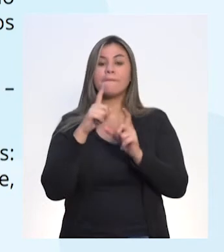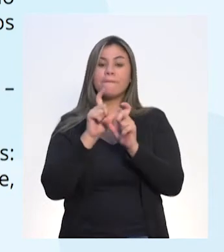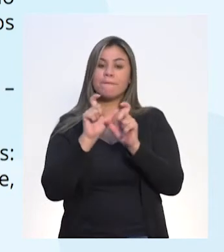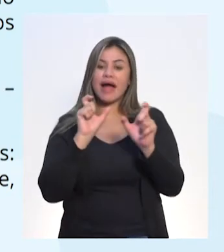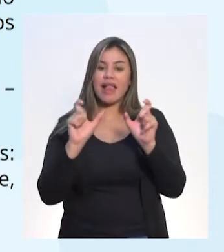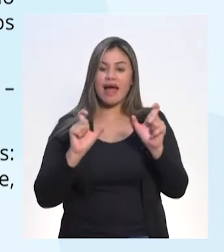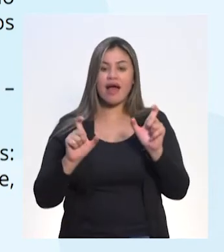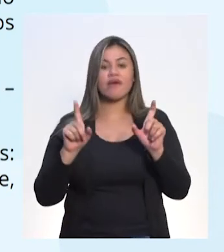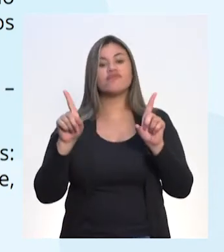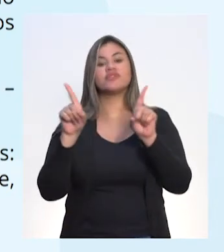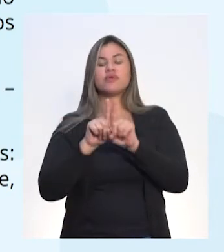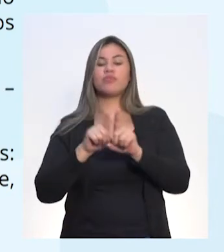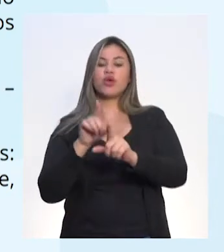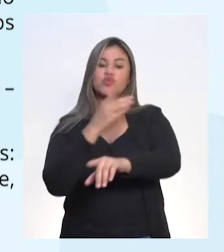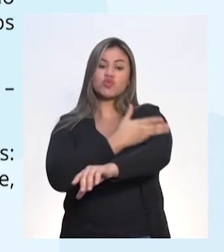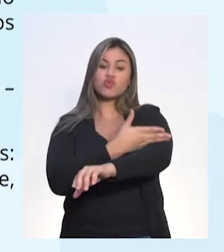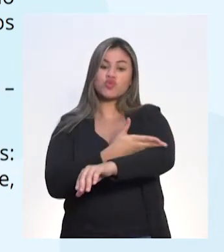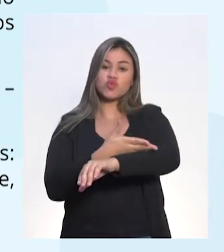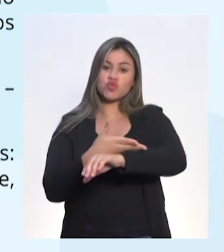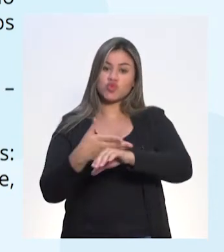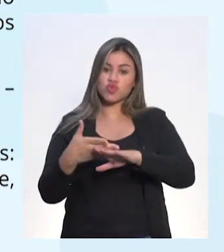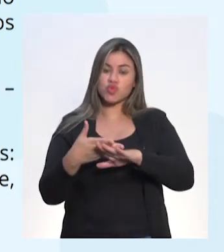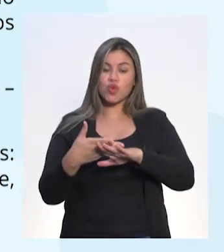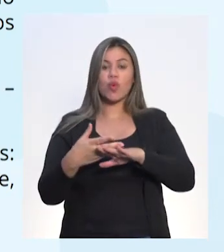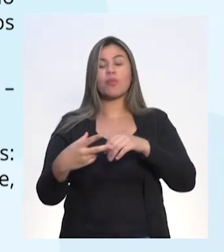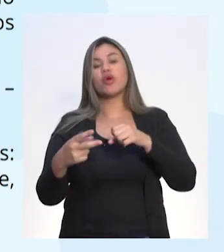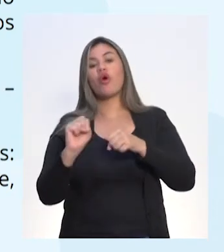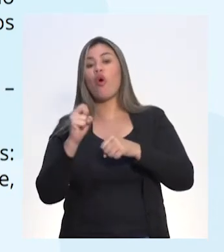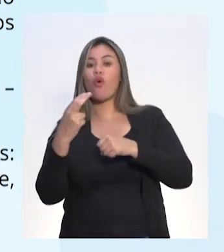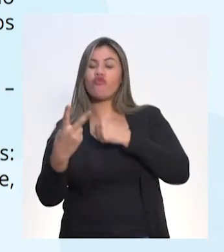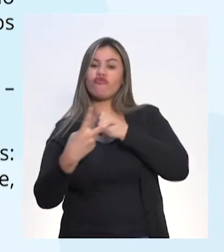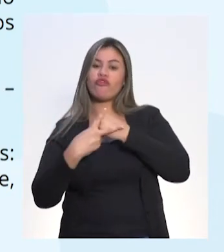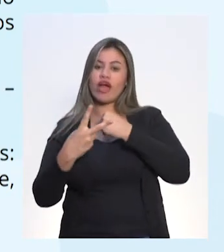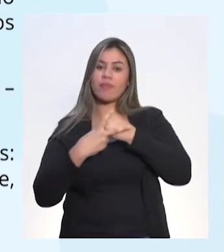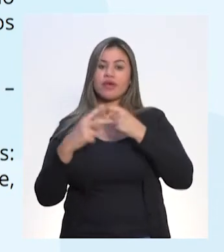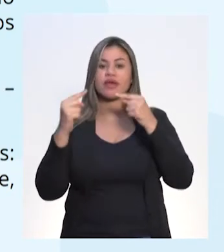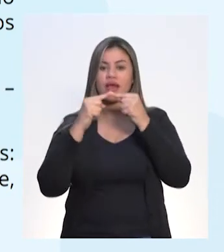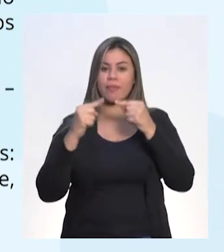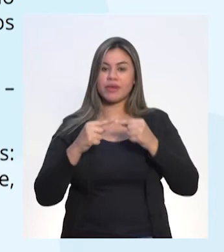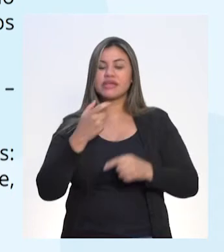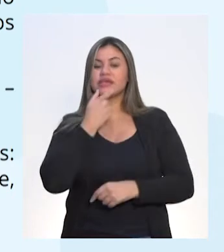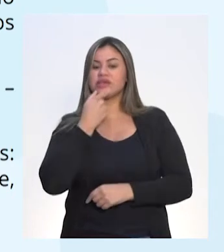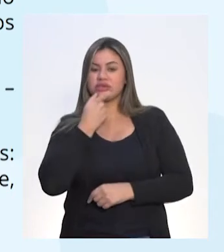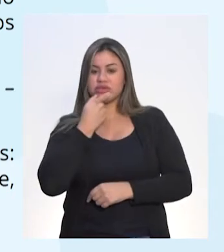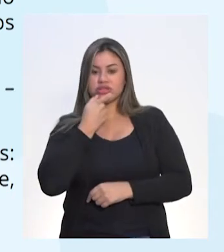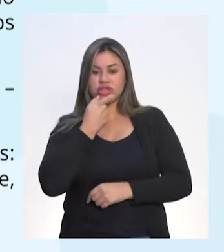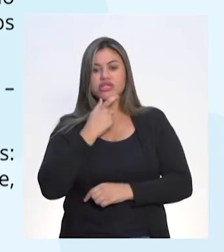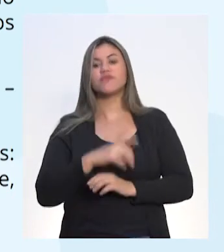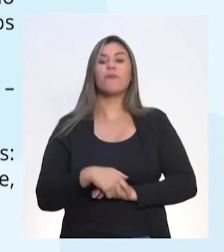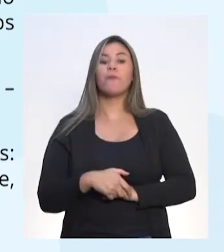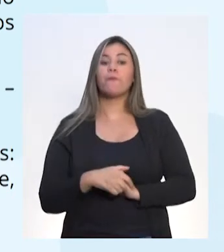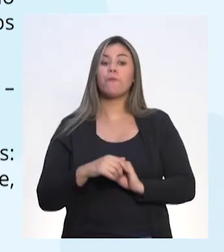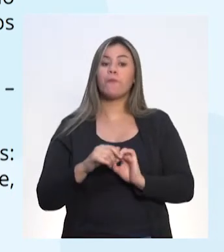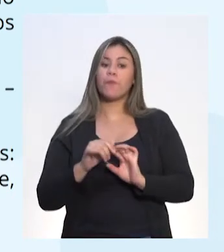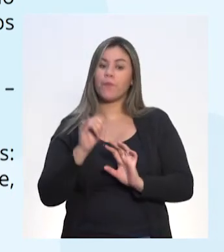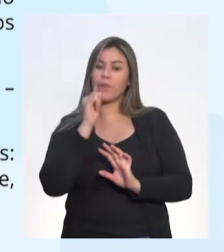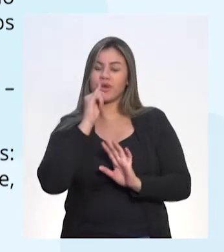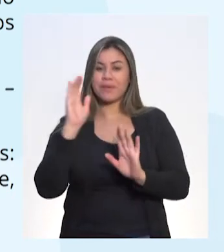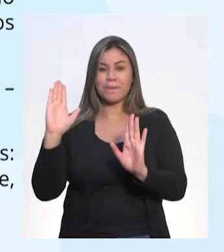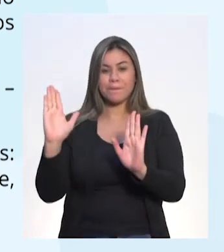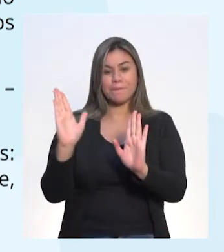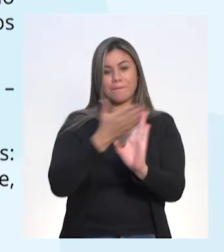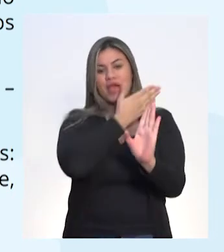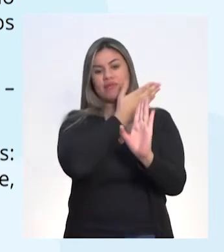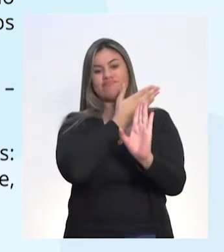aí também alguns costumes ou palavras de ação, ou seja, verbos, que também derivam da língua inglesa. Observe os exemplos. Esbofetear